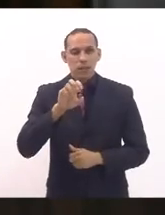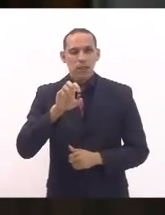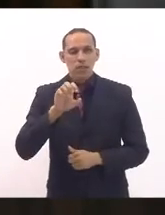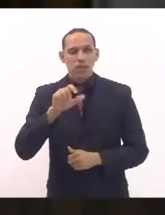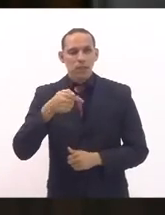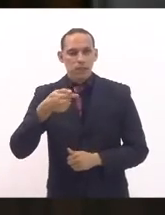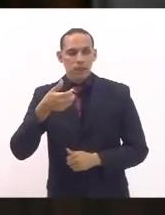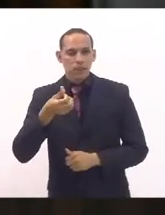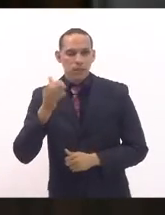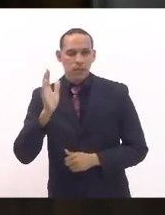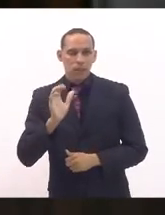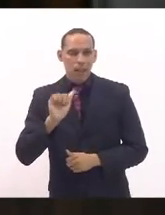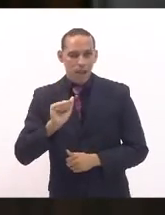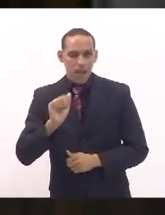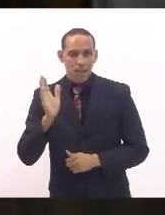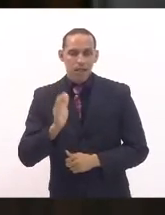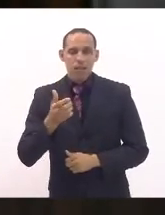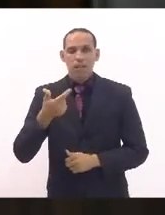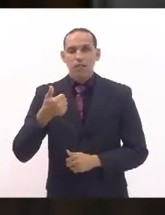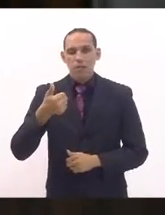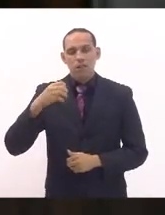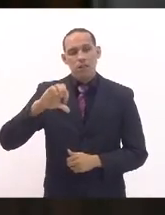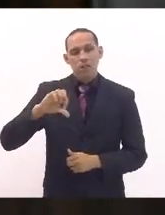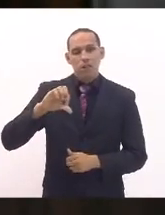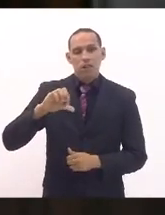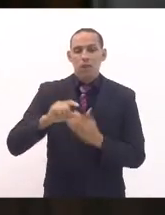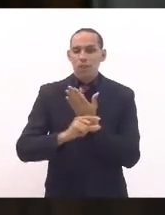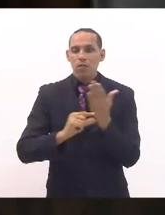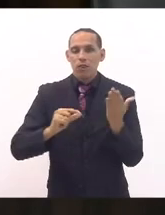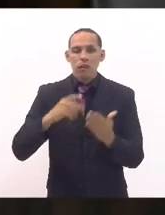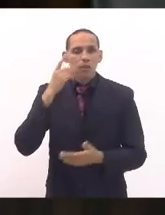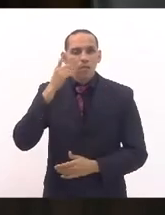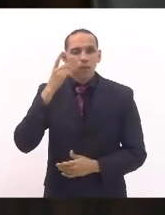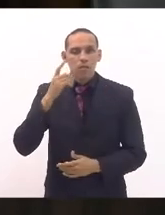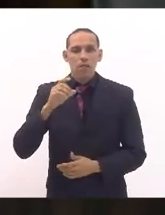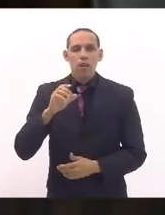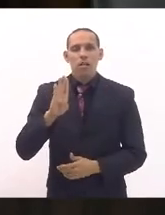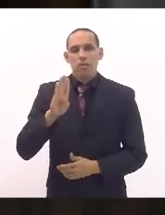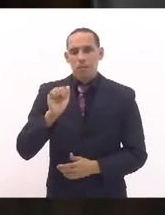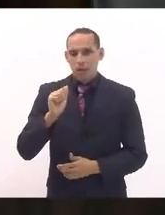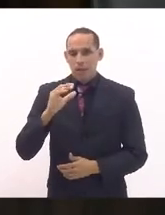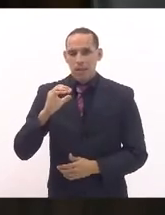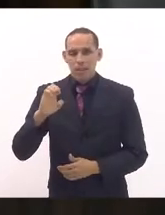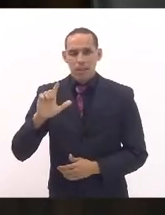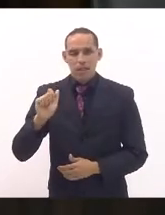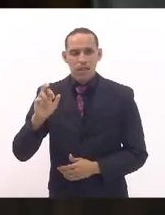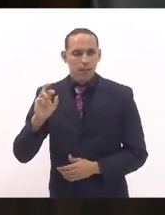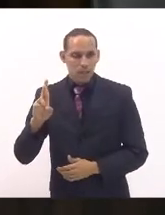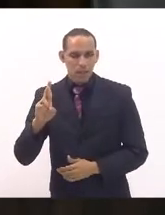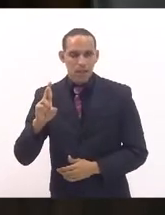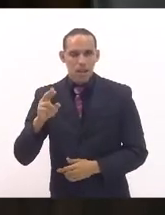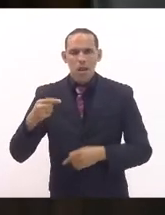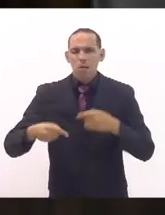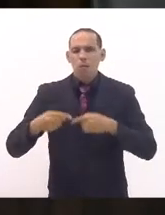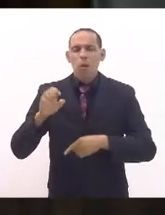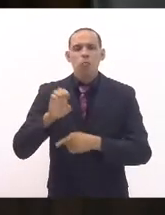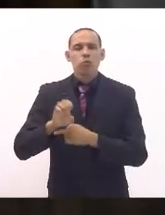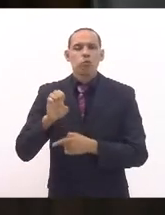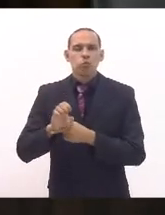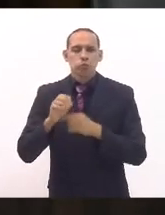576-A, de 2019, de autoria do deputado Rodrigo Bacelar, que fica instituída a política estadual de